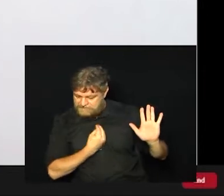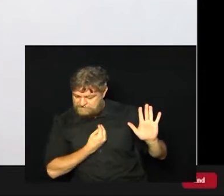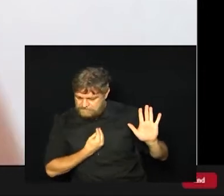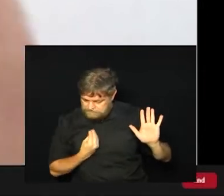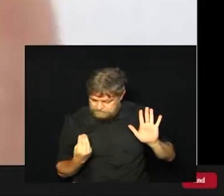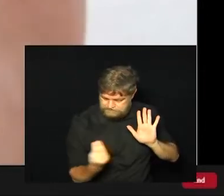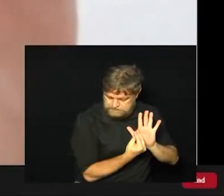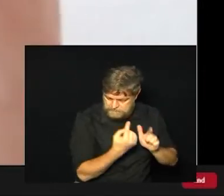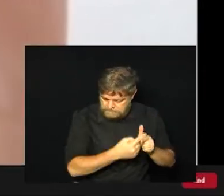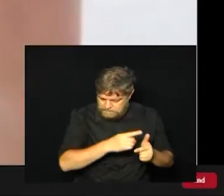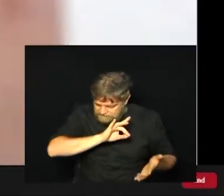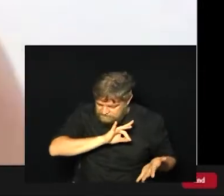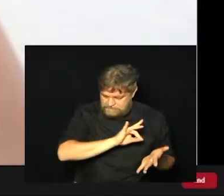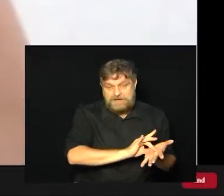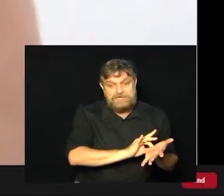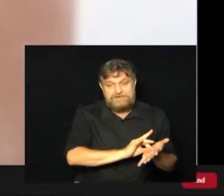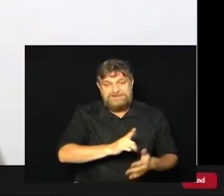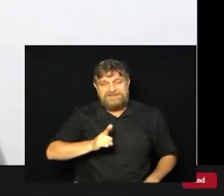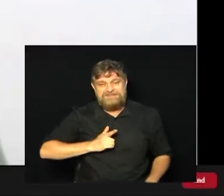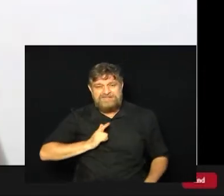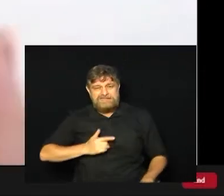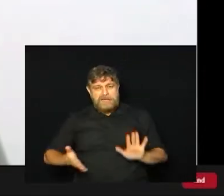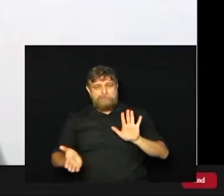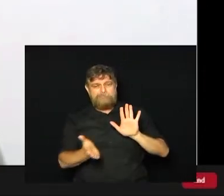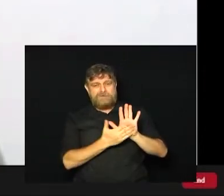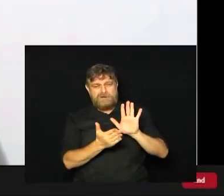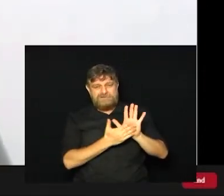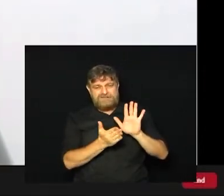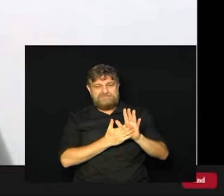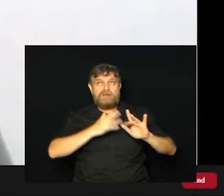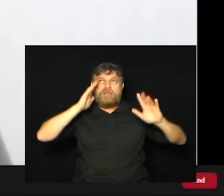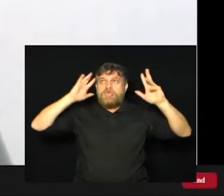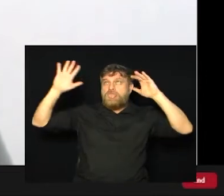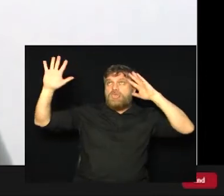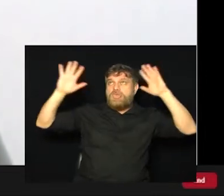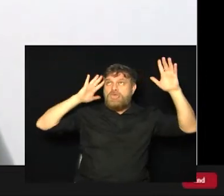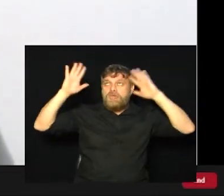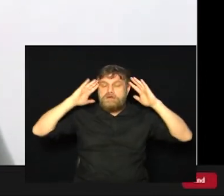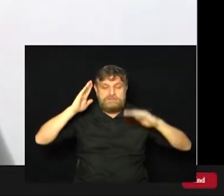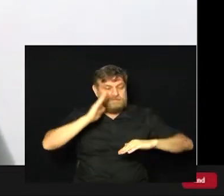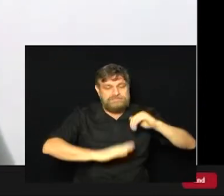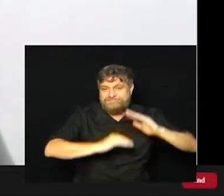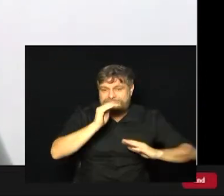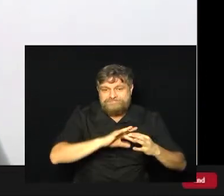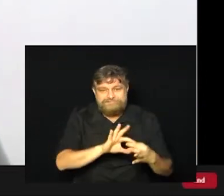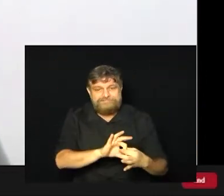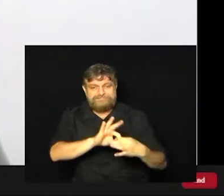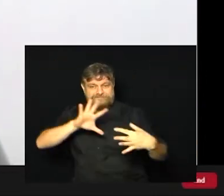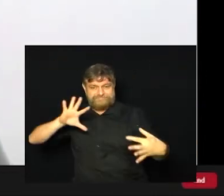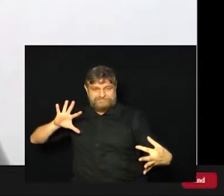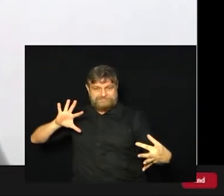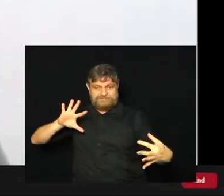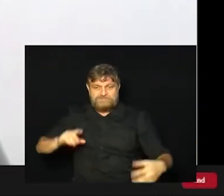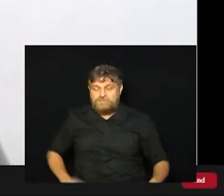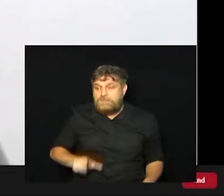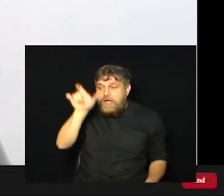real, vai ter esse propósito muito mais sonhador do que real. Então, quando a pessoa